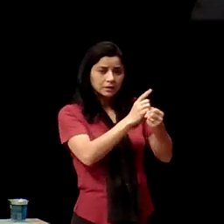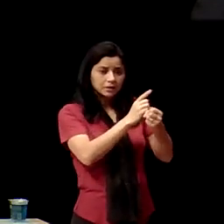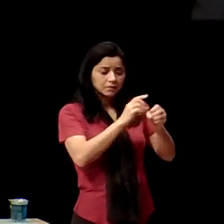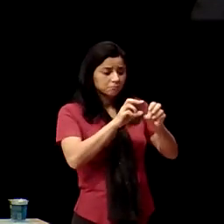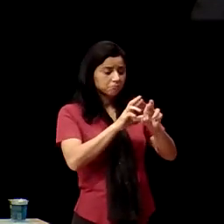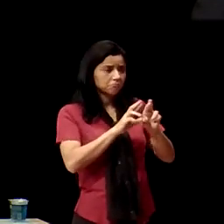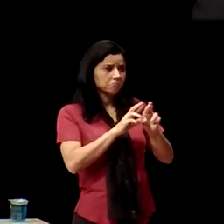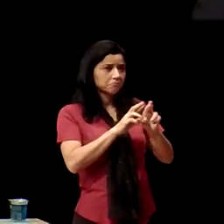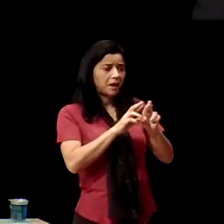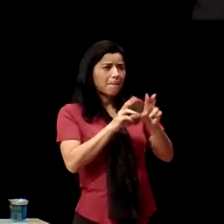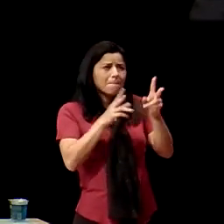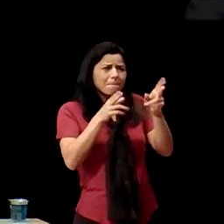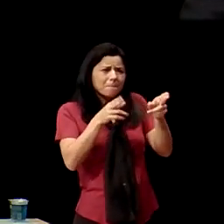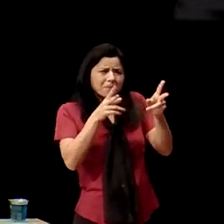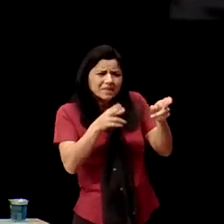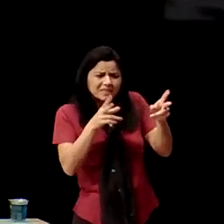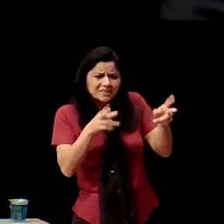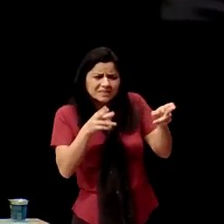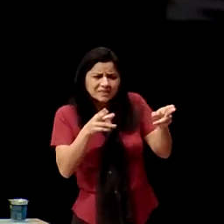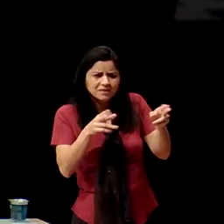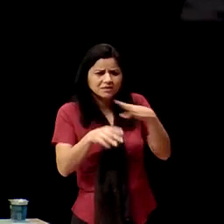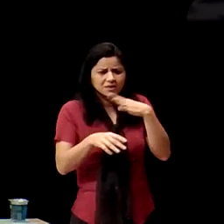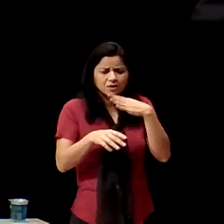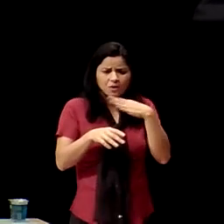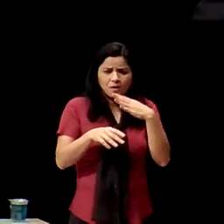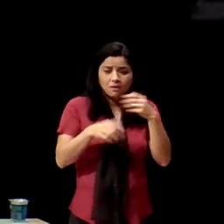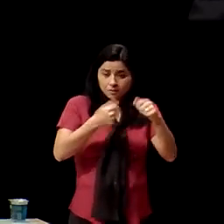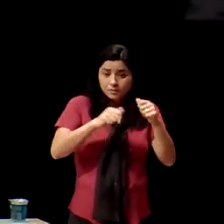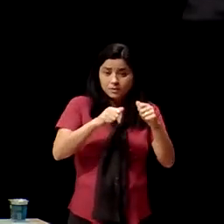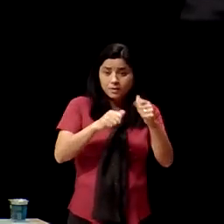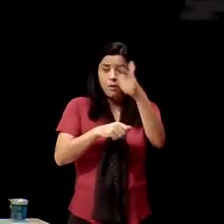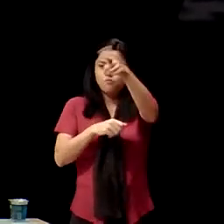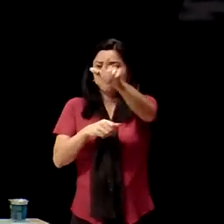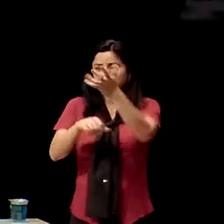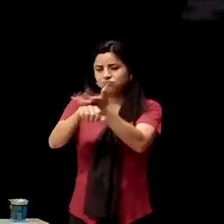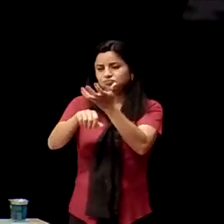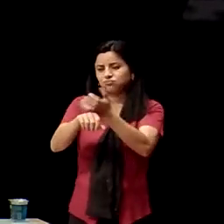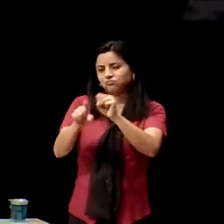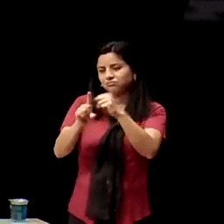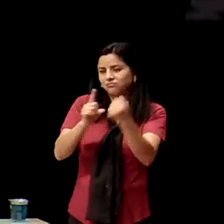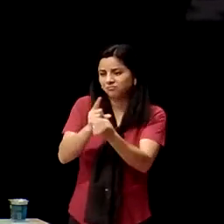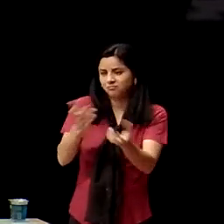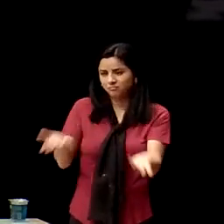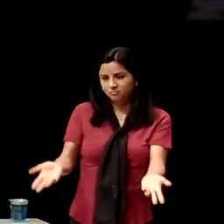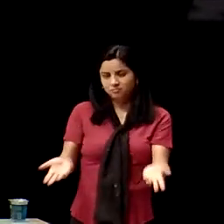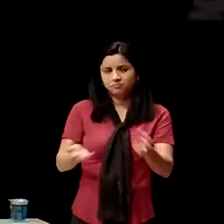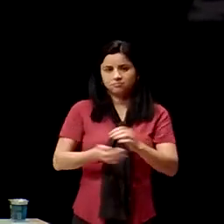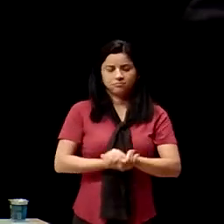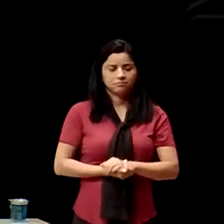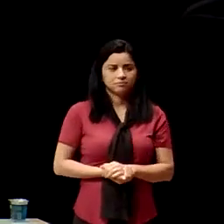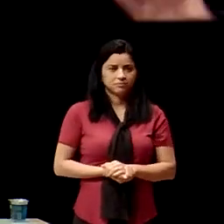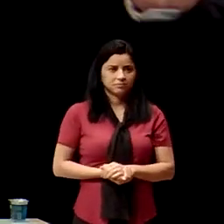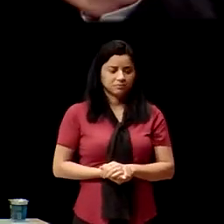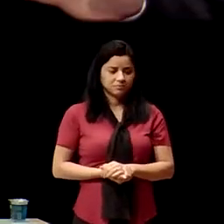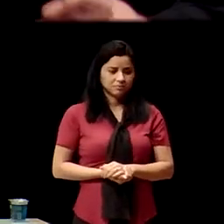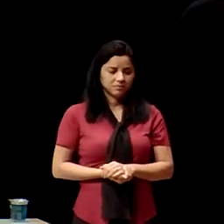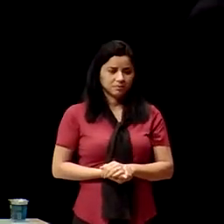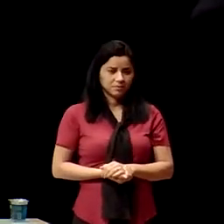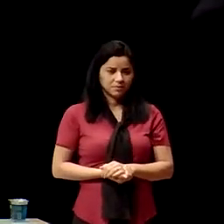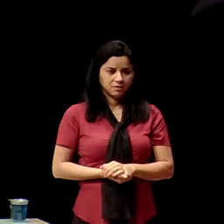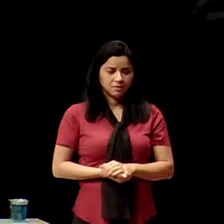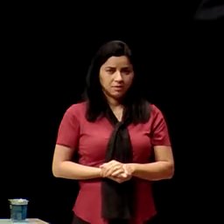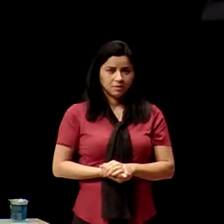muito do conhecimento necessário para outras disciplinas sociais. I mean pedagogical work not called